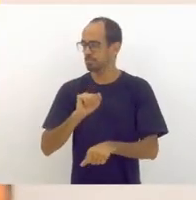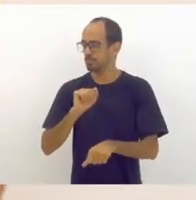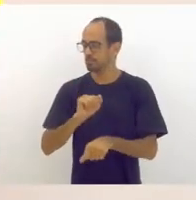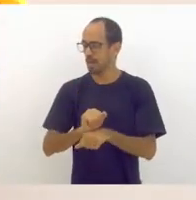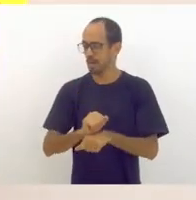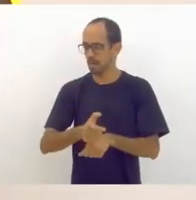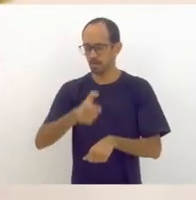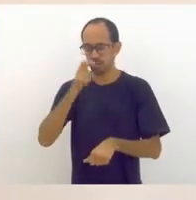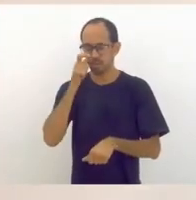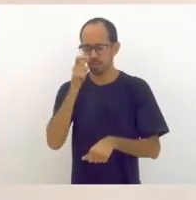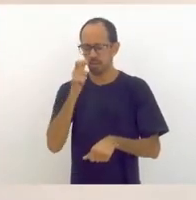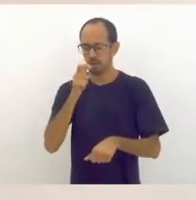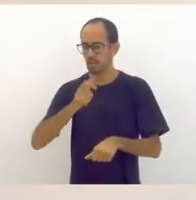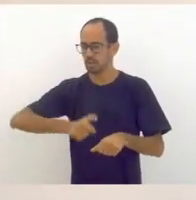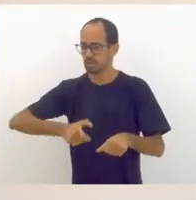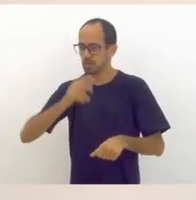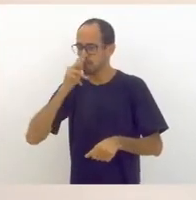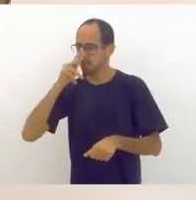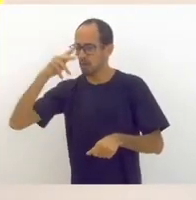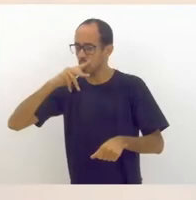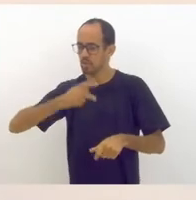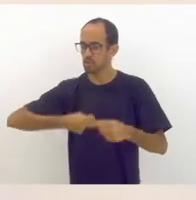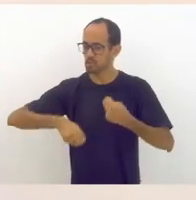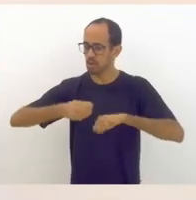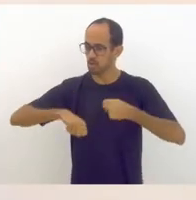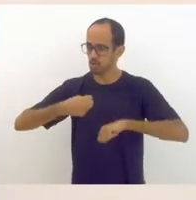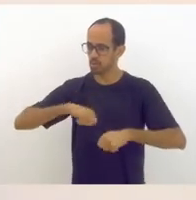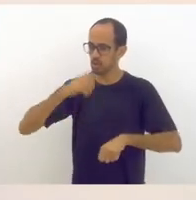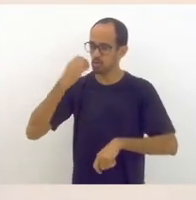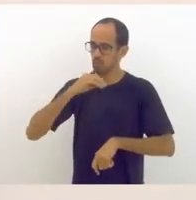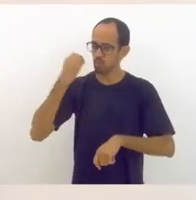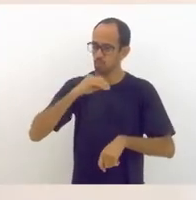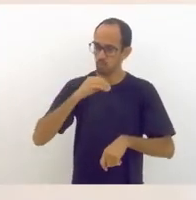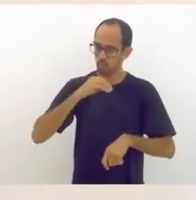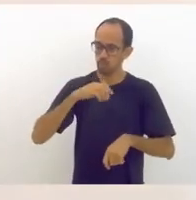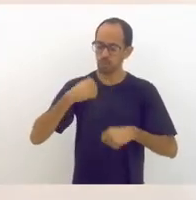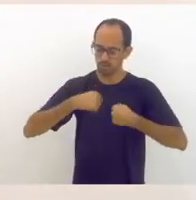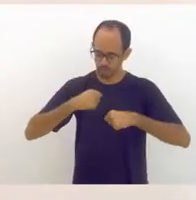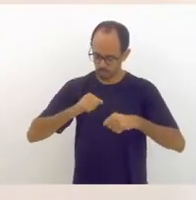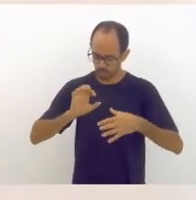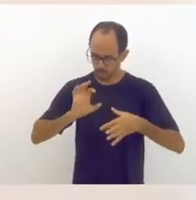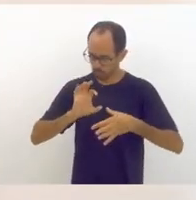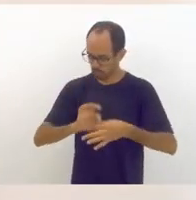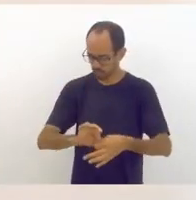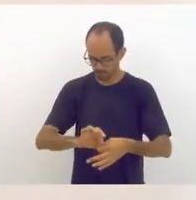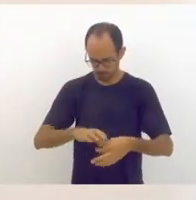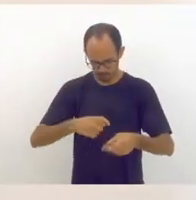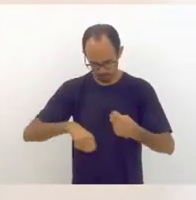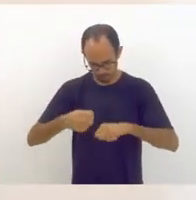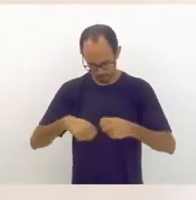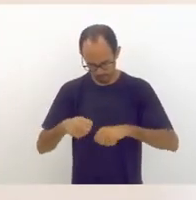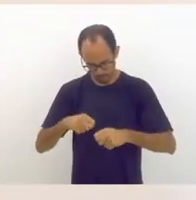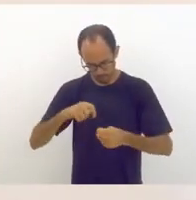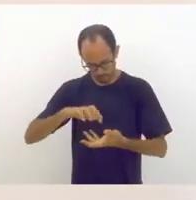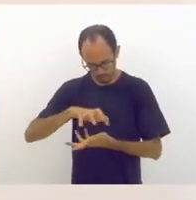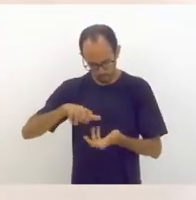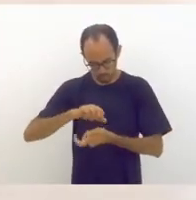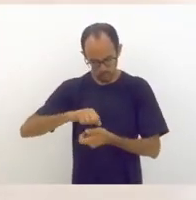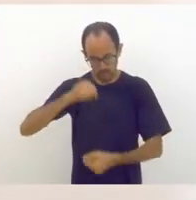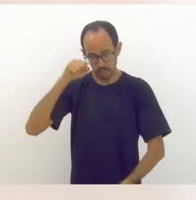ganância exacerbada, essa economia de só lucro. Nós temos que ter um viés econômico mais